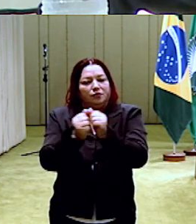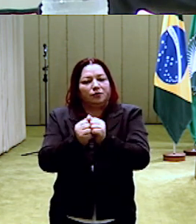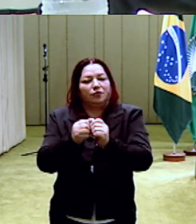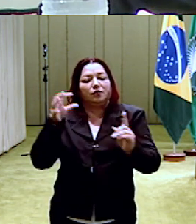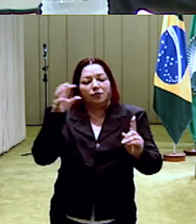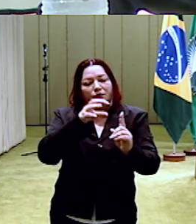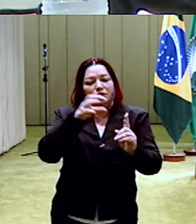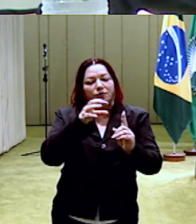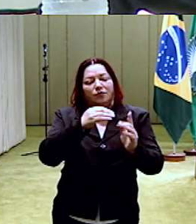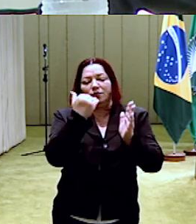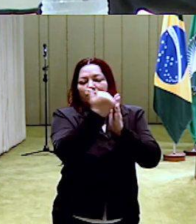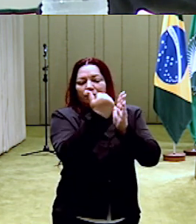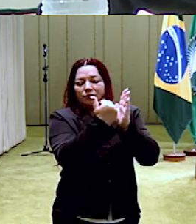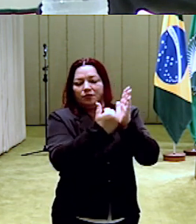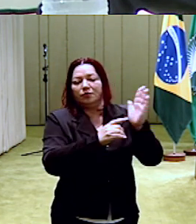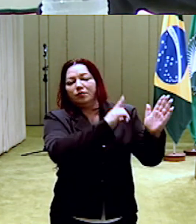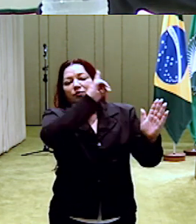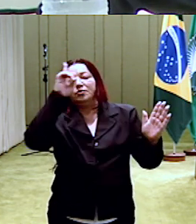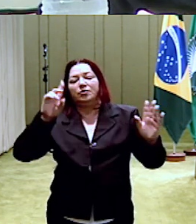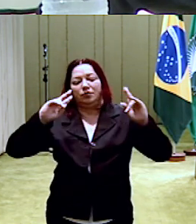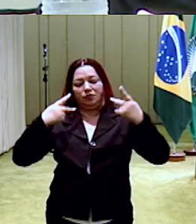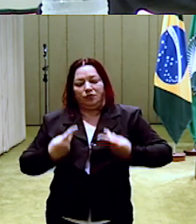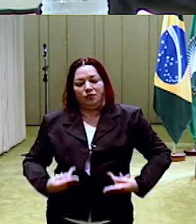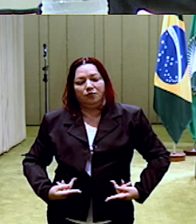que incidem sobre a agenda de direitos humanos e empresas.